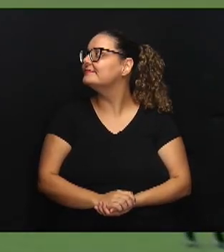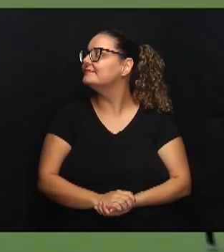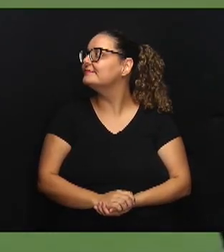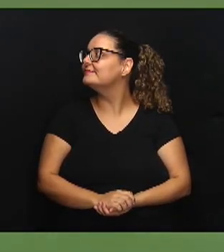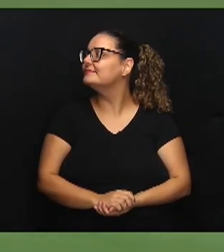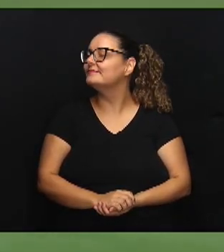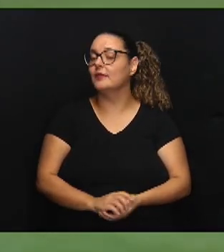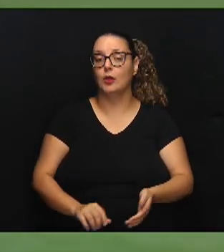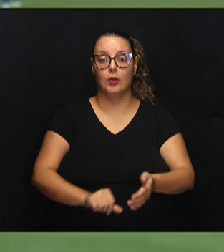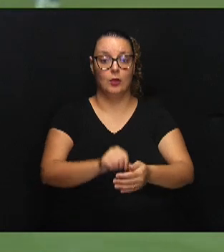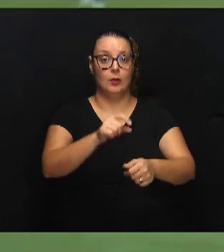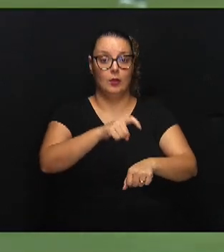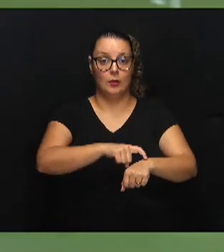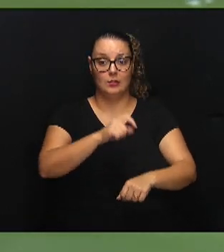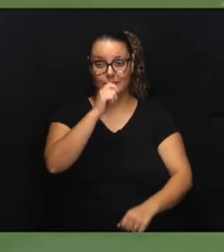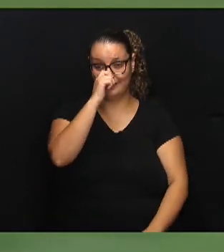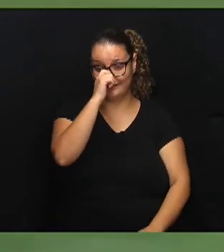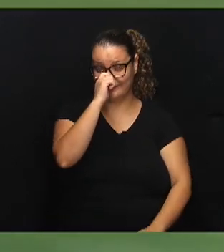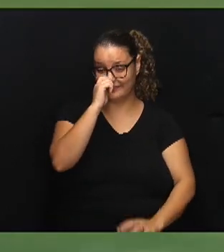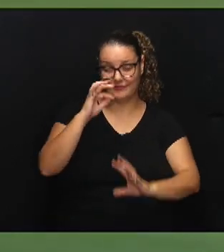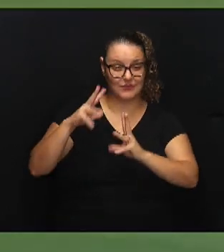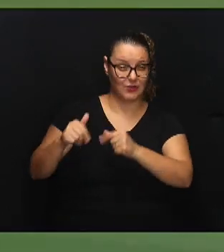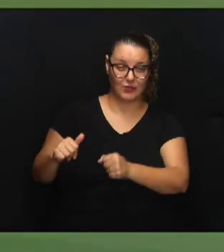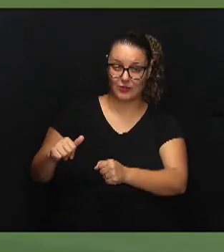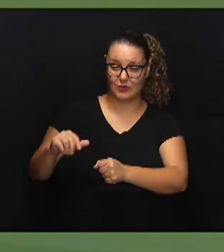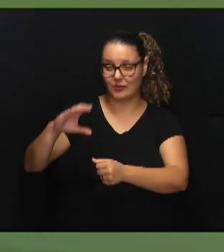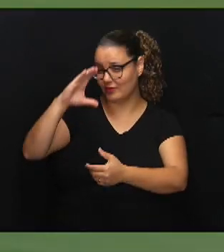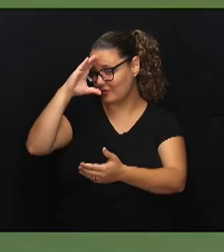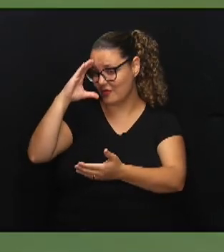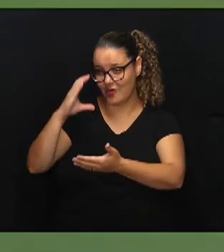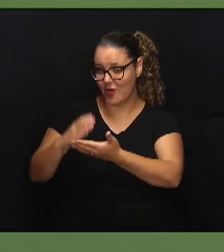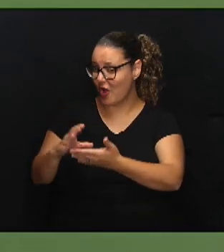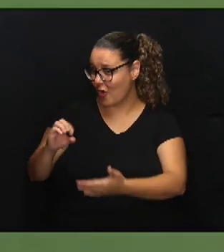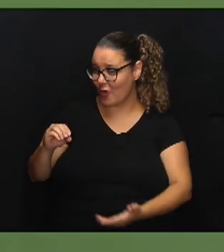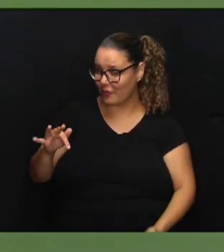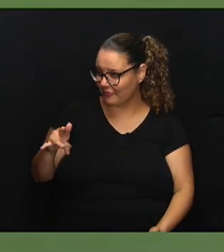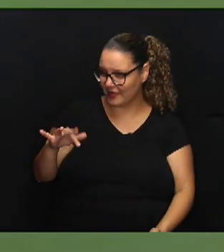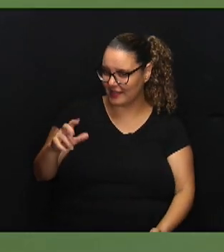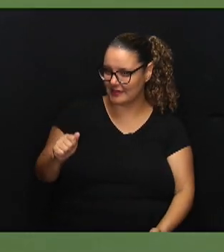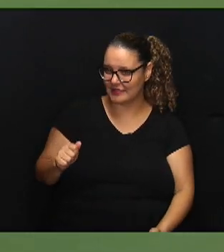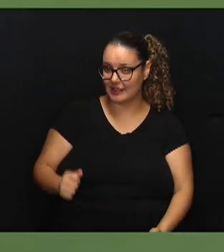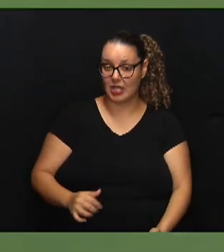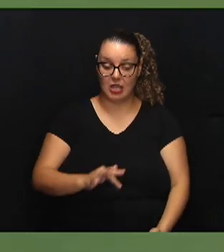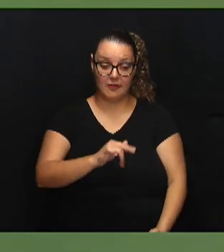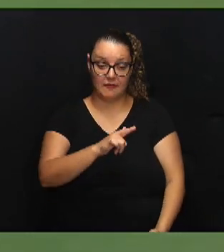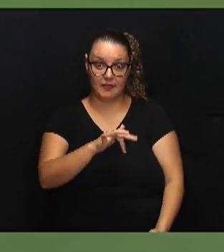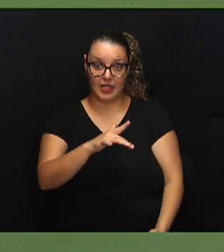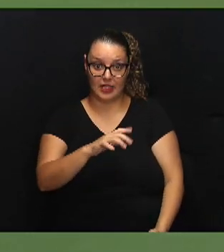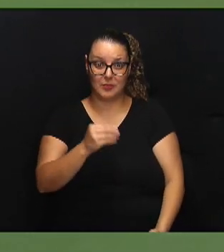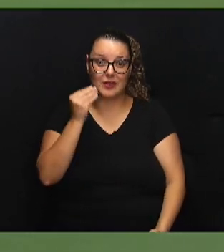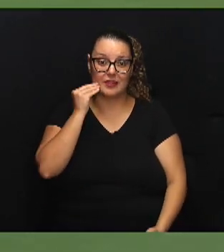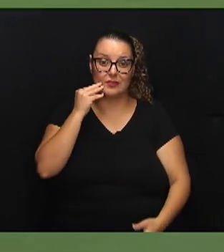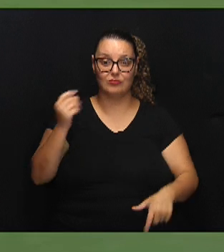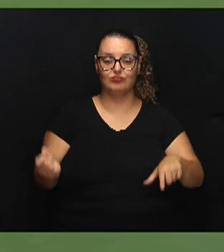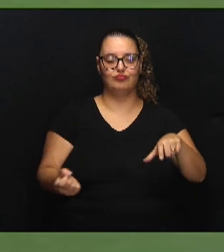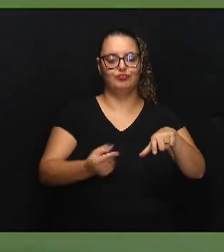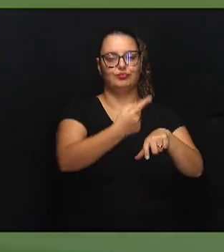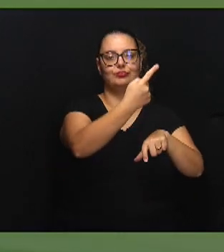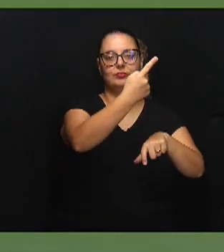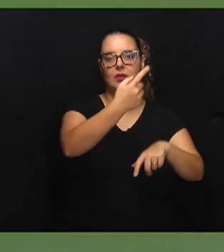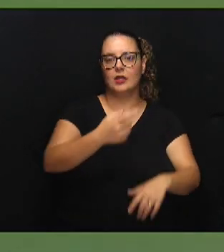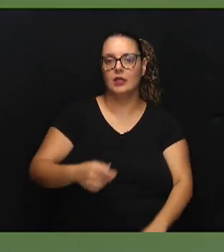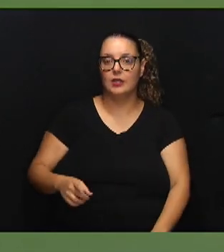O primeiro tempo foi todo do Confiança. Logo aos 2 minutos, Felipe Clemente tentou a primeira. Diogo